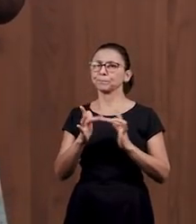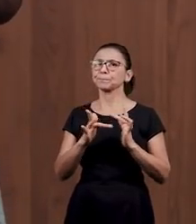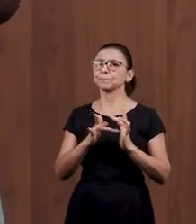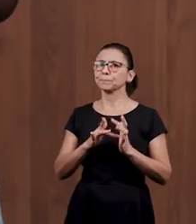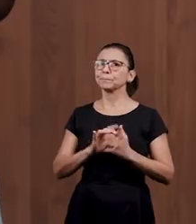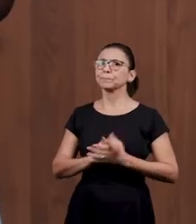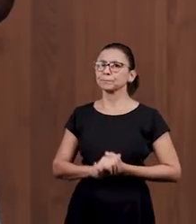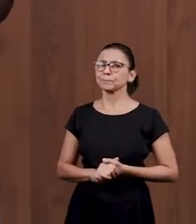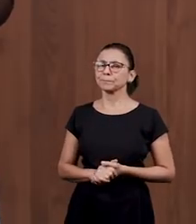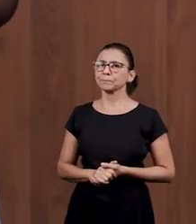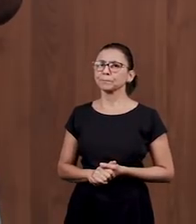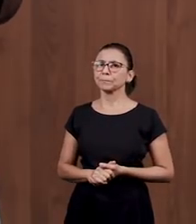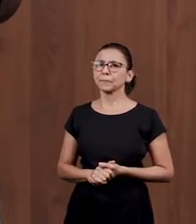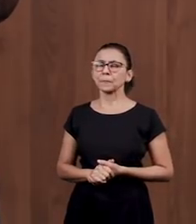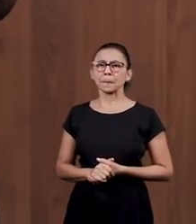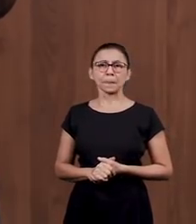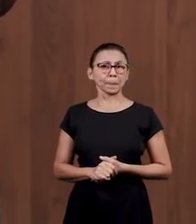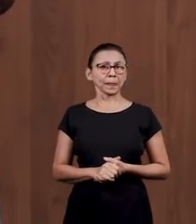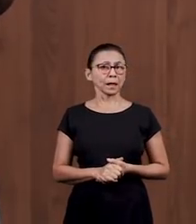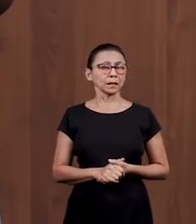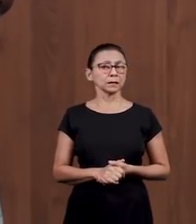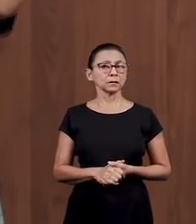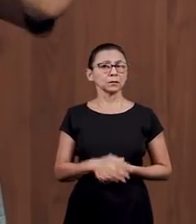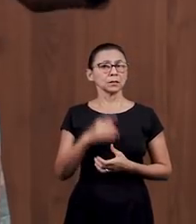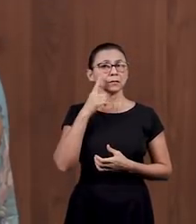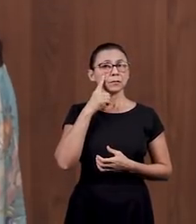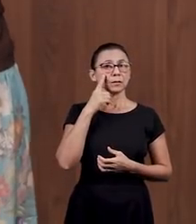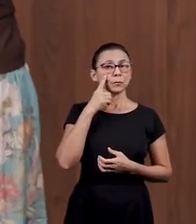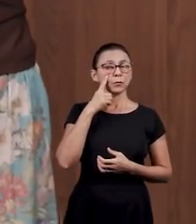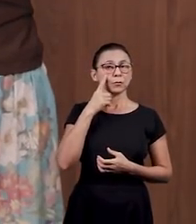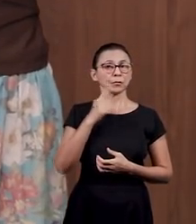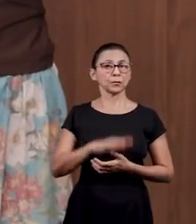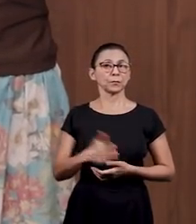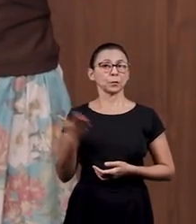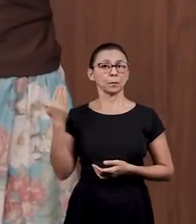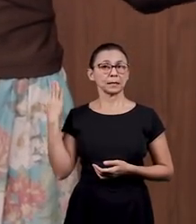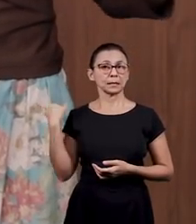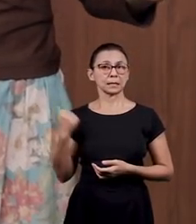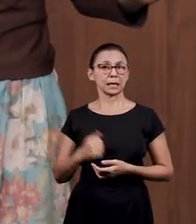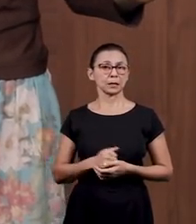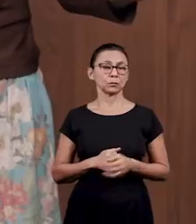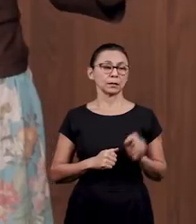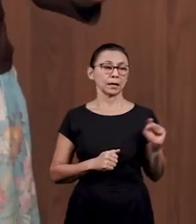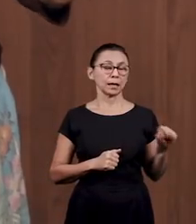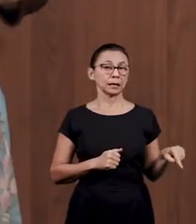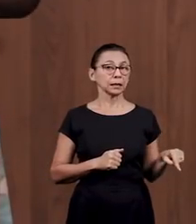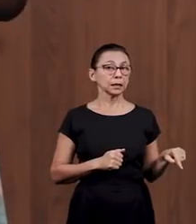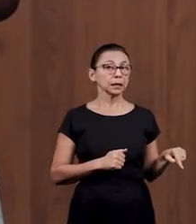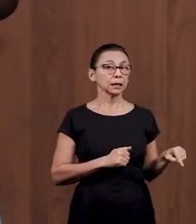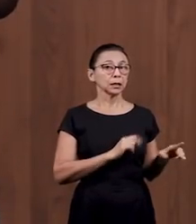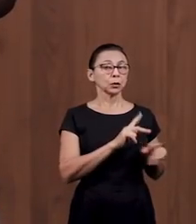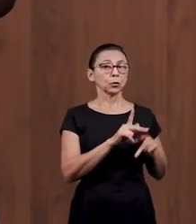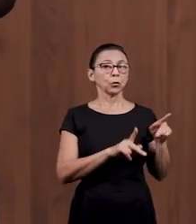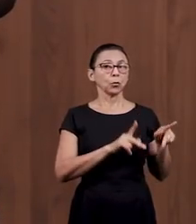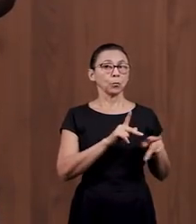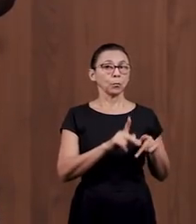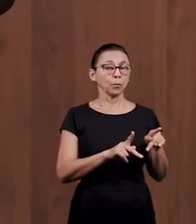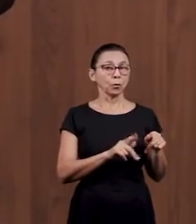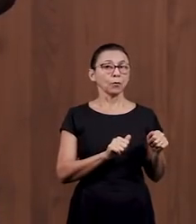vimos ali que houve uma diferença muito grande entre quem temia ao Senhor e quem não temia,